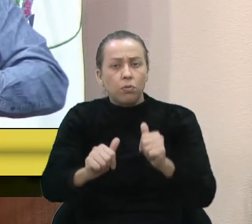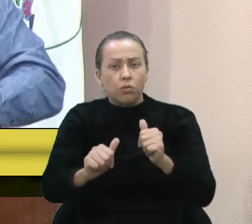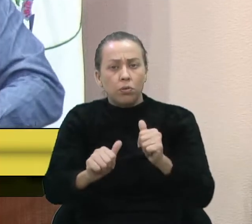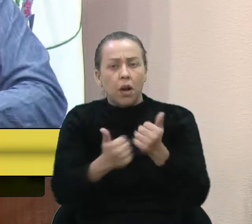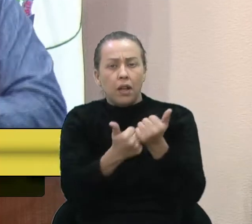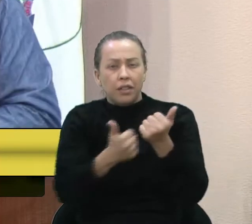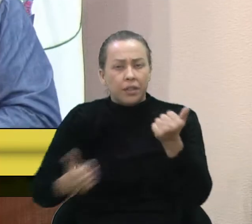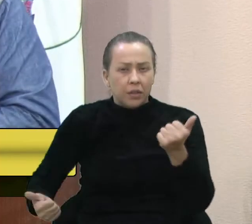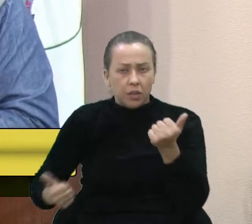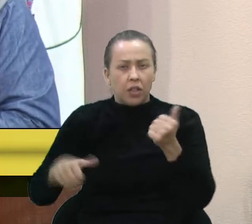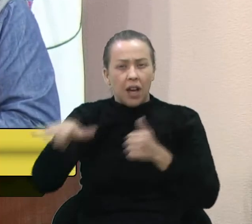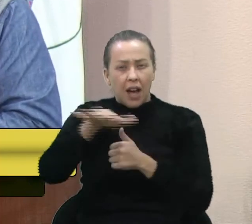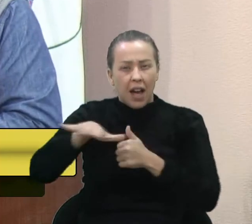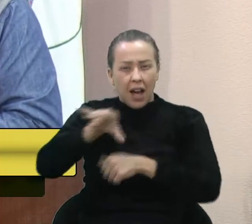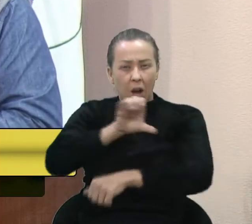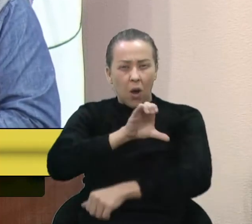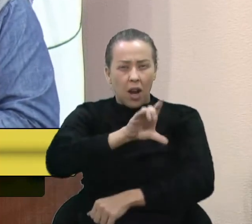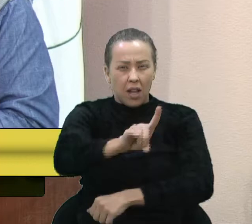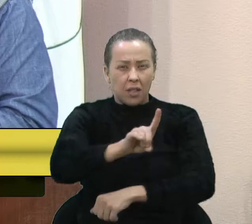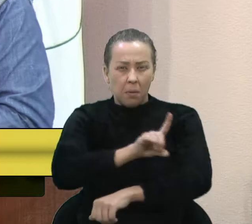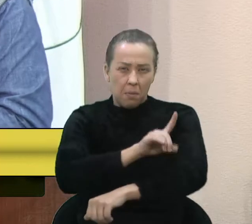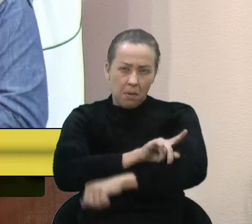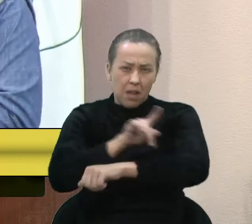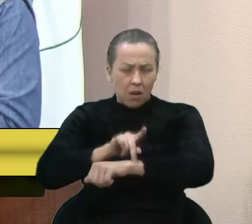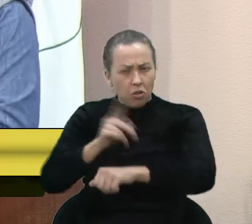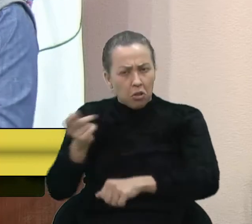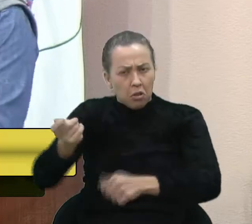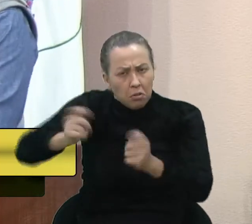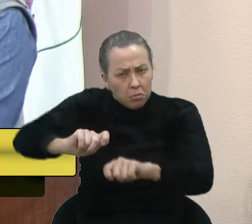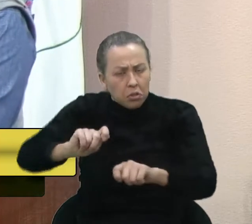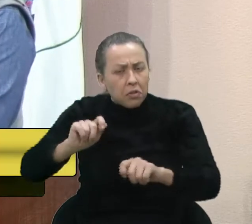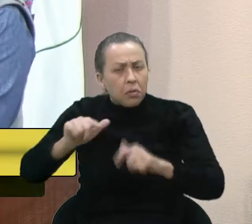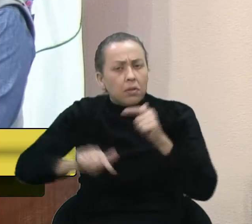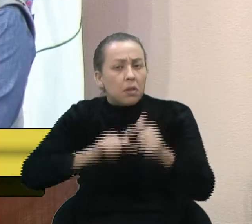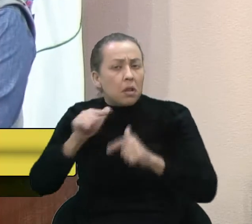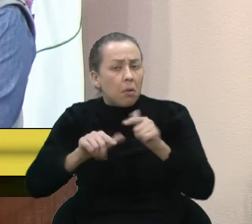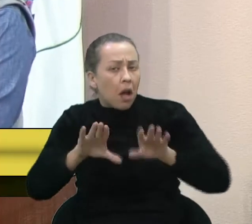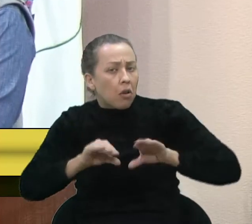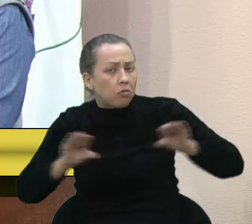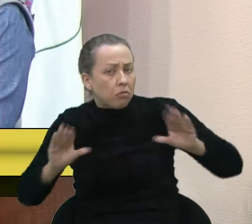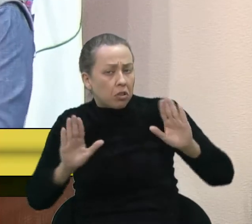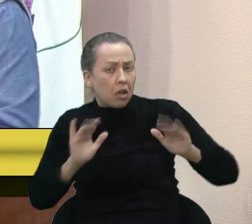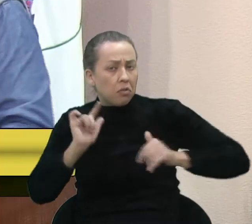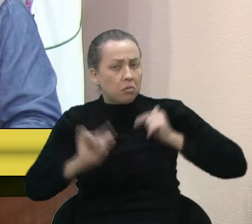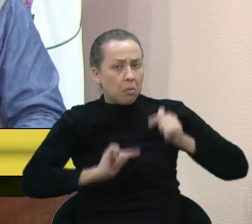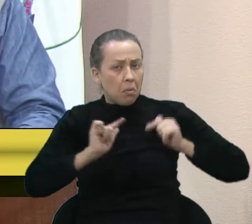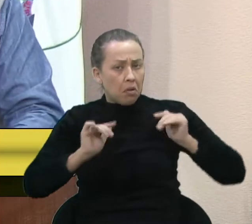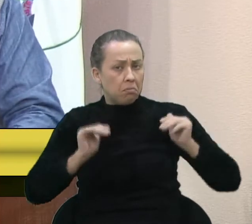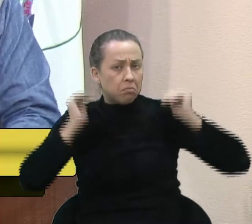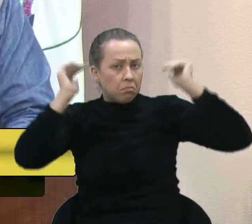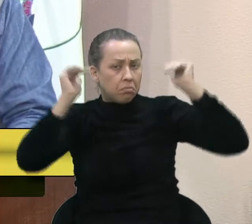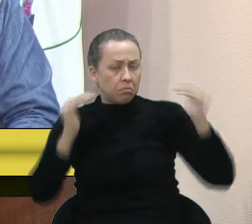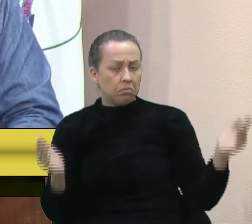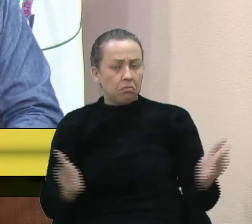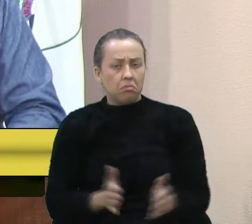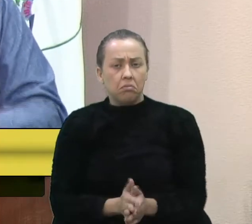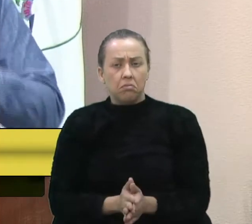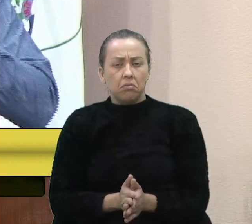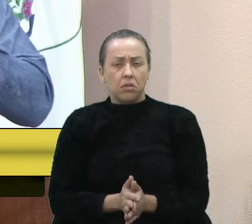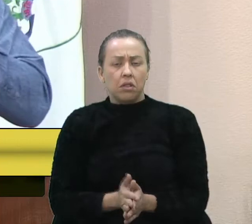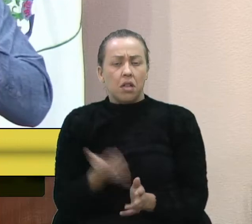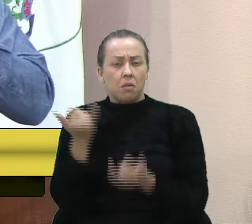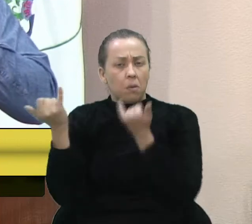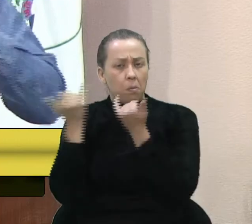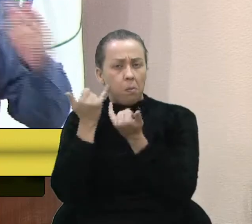diretivas, as coordenações pedagógicas, elas poderão realizar um trabalho a contento. Eu